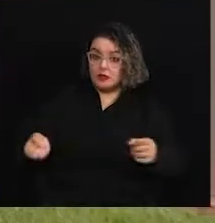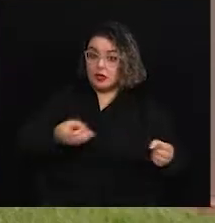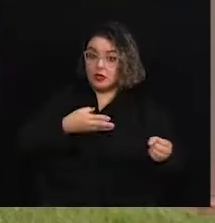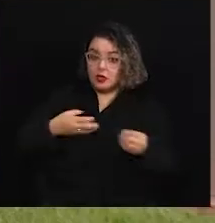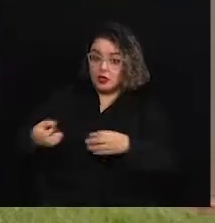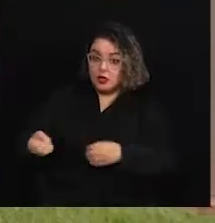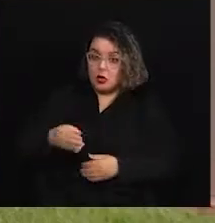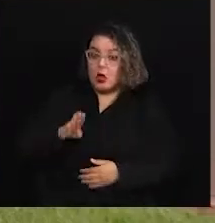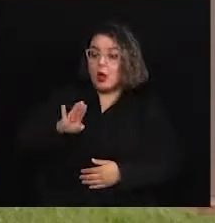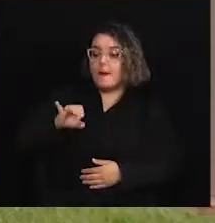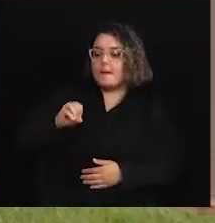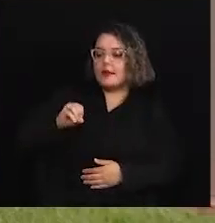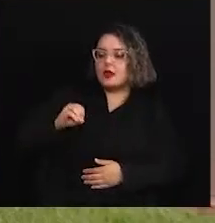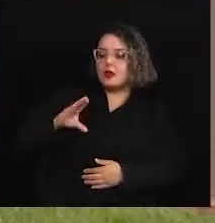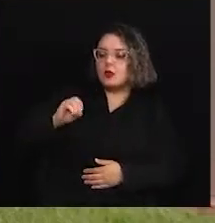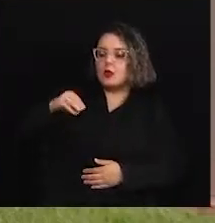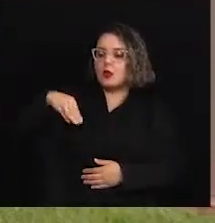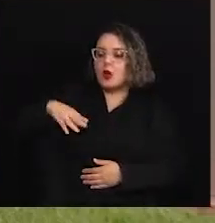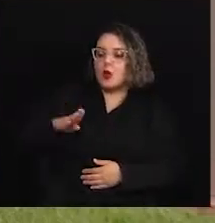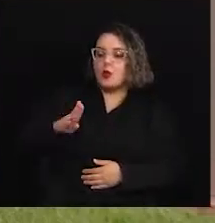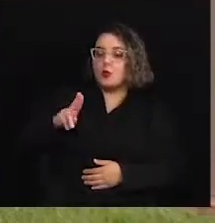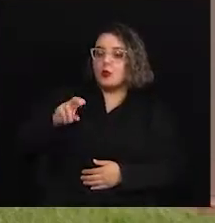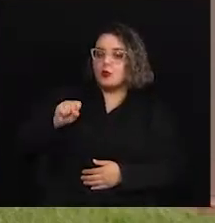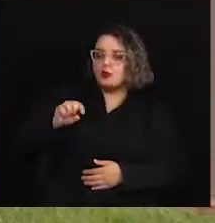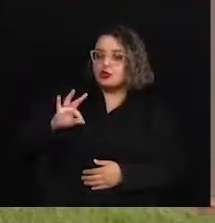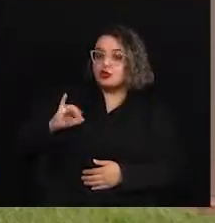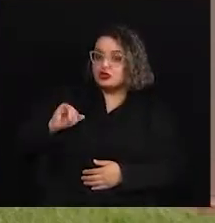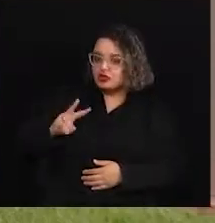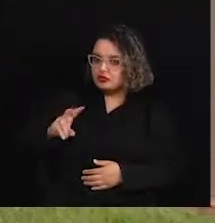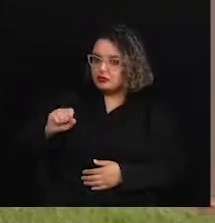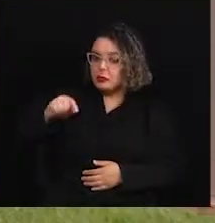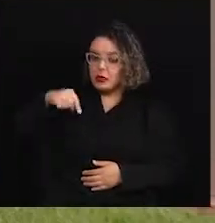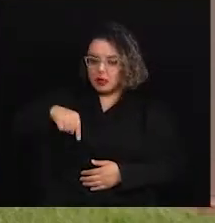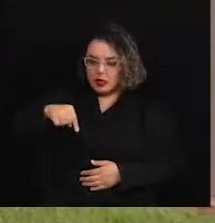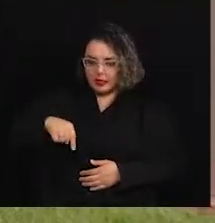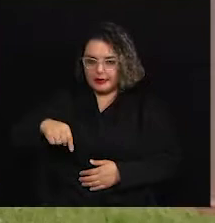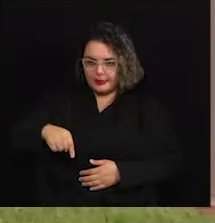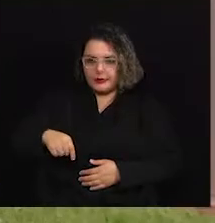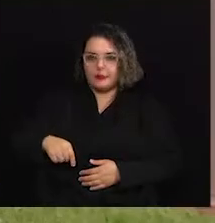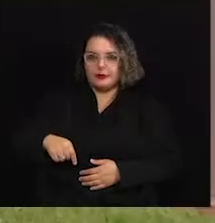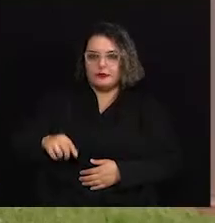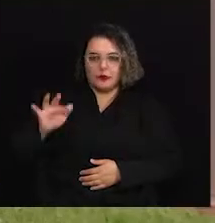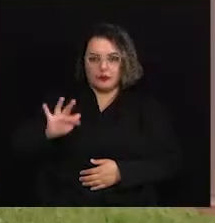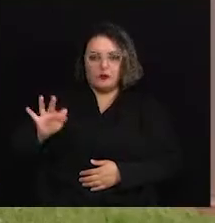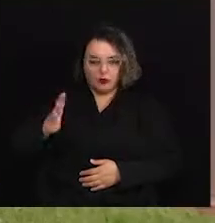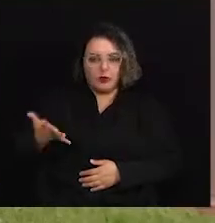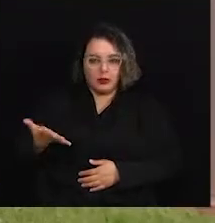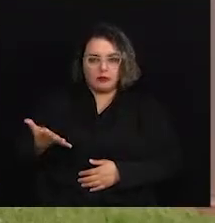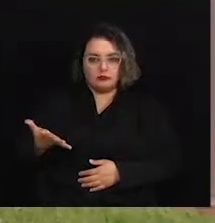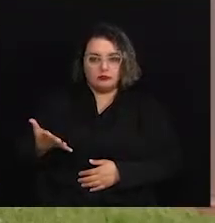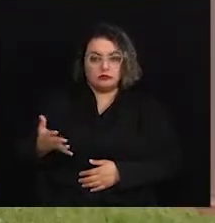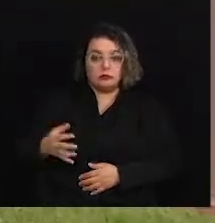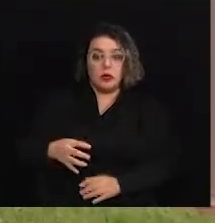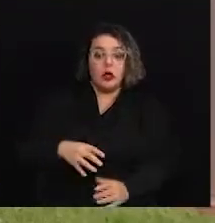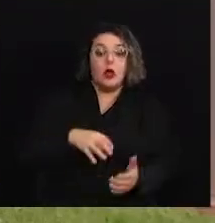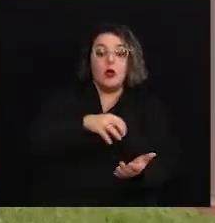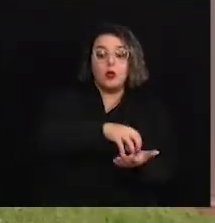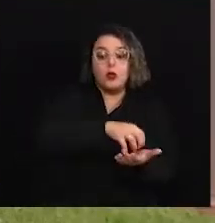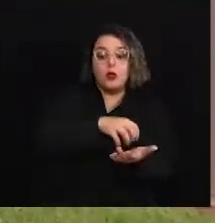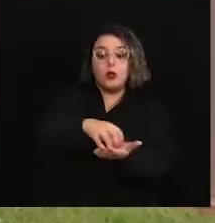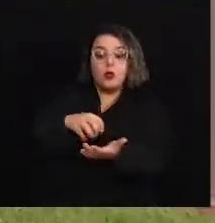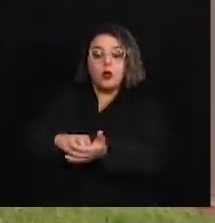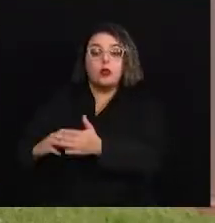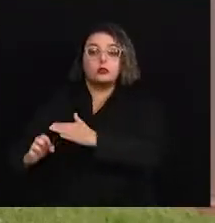Inovação e Biocombustíveis da Universidade Estadual de Campinas. Aqui ficam abrigadas as empresas filhas da